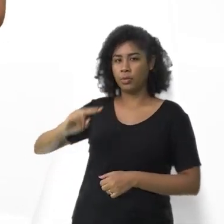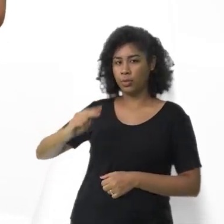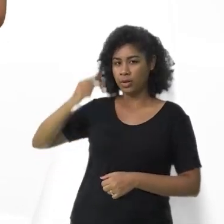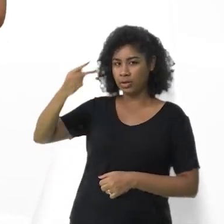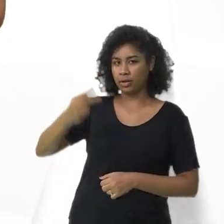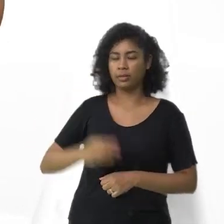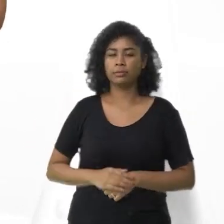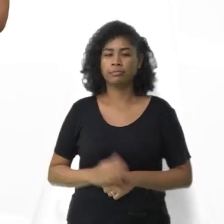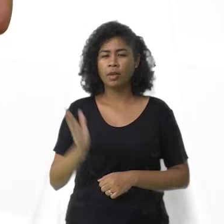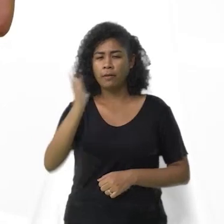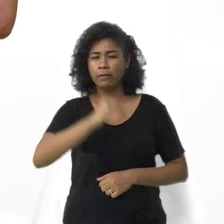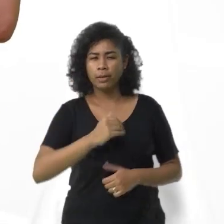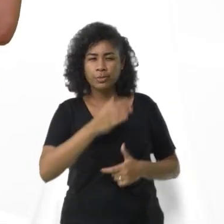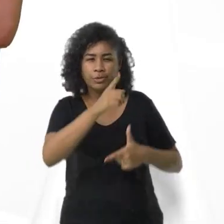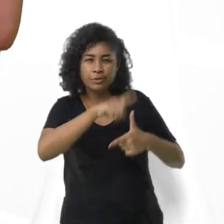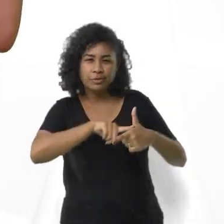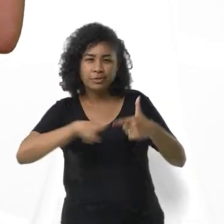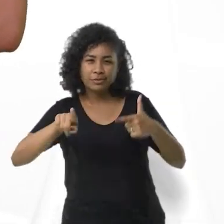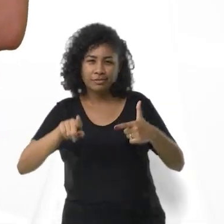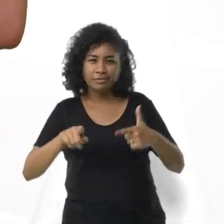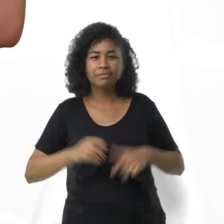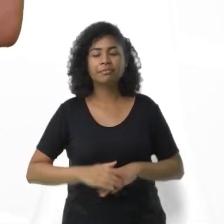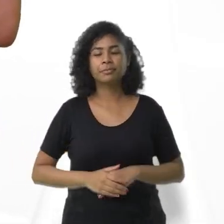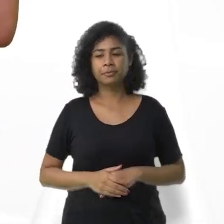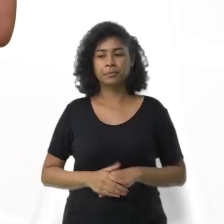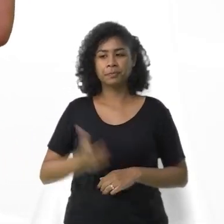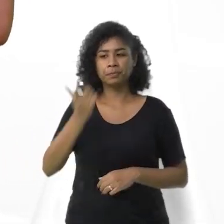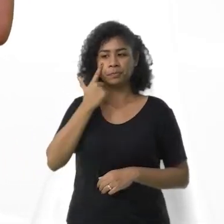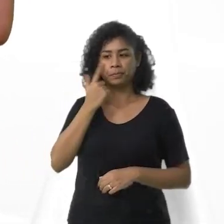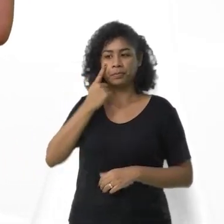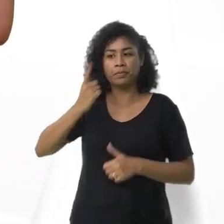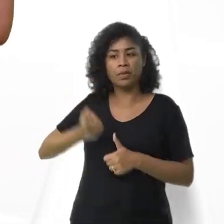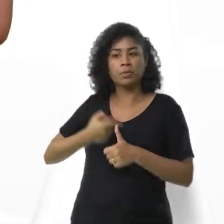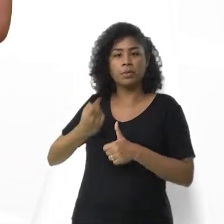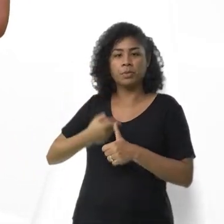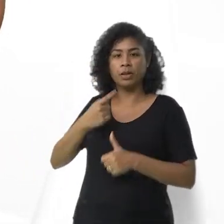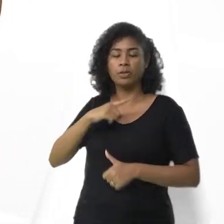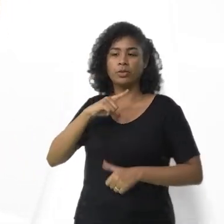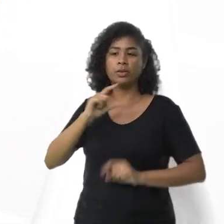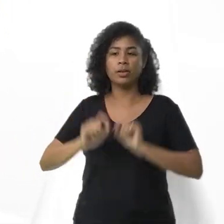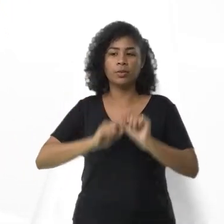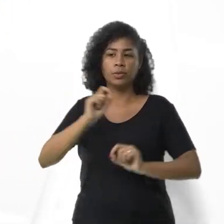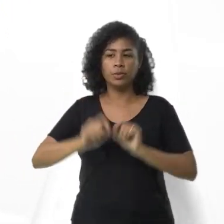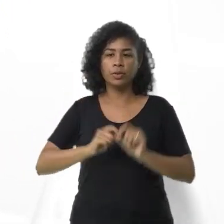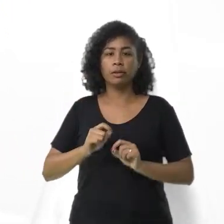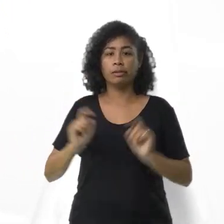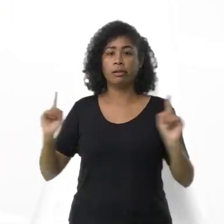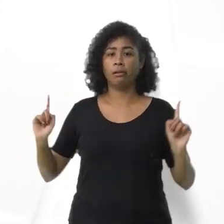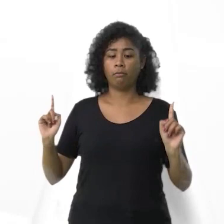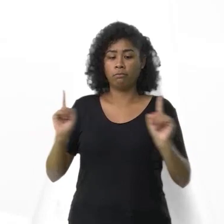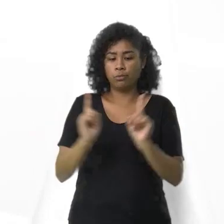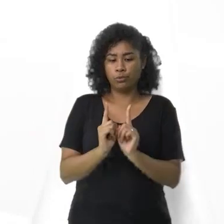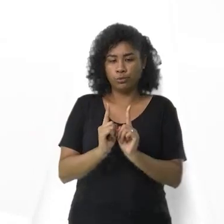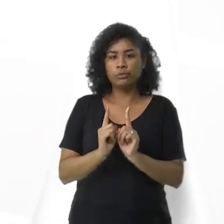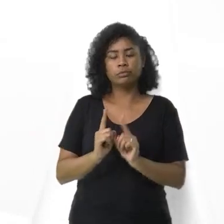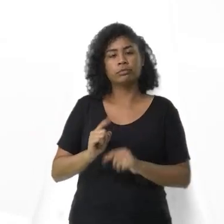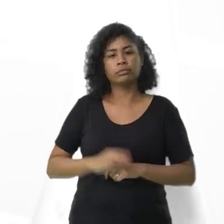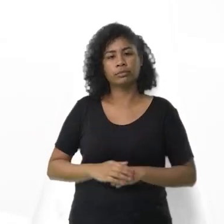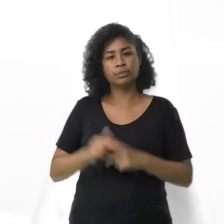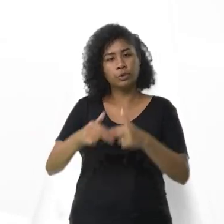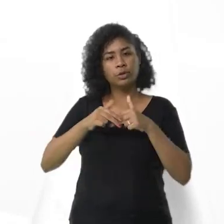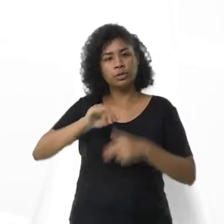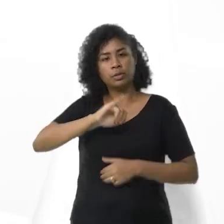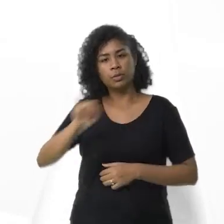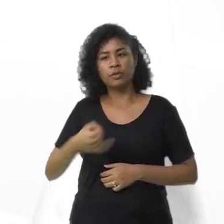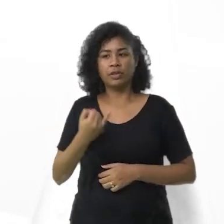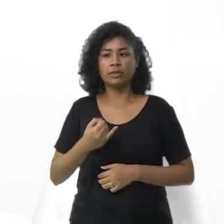nossa divisão? Vamos lá. Primeiramente, nós temos aqui como simplificar. Dividiremos os 2 por